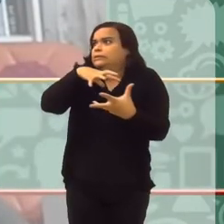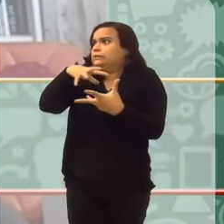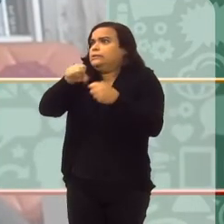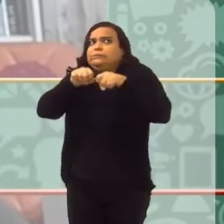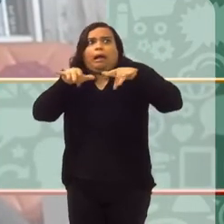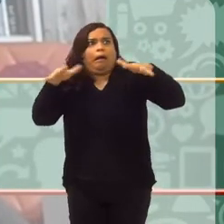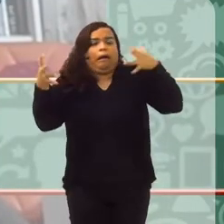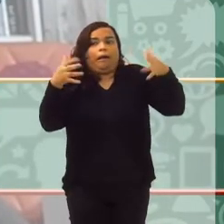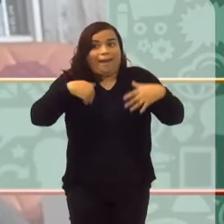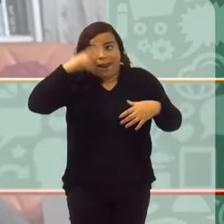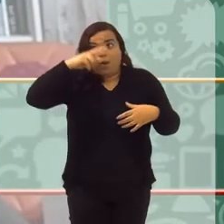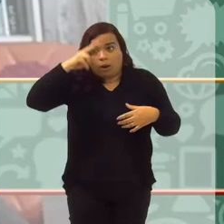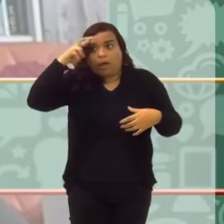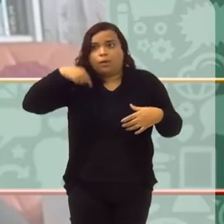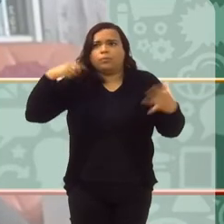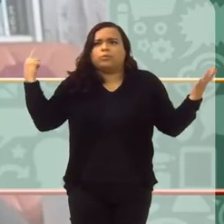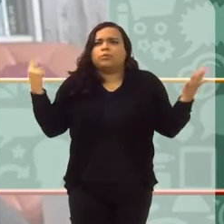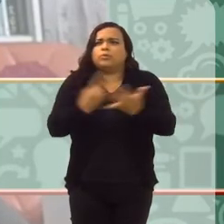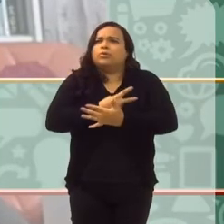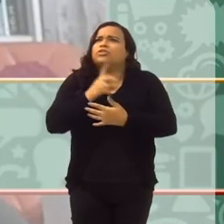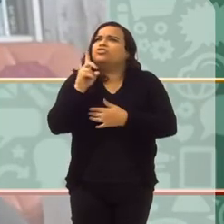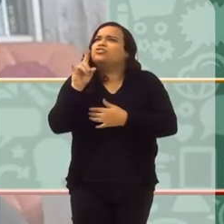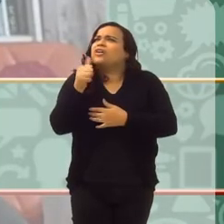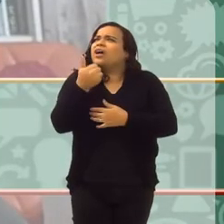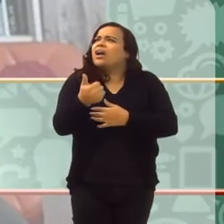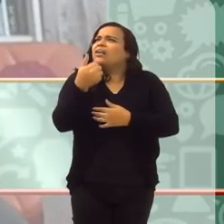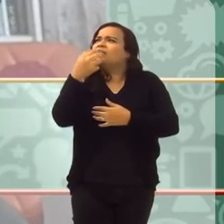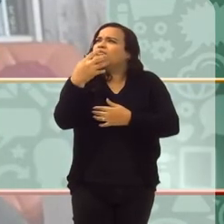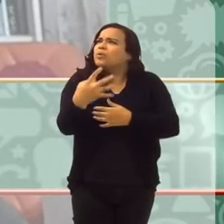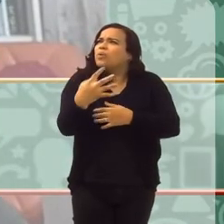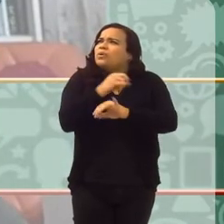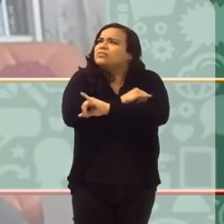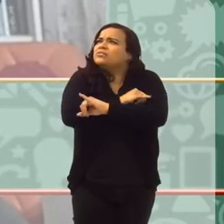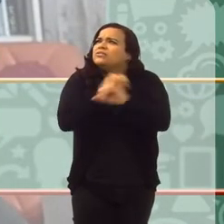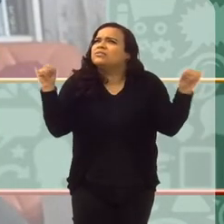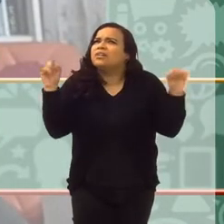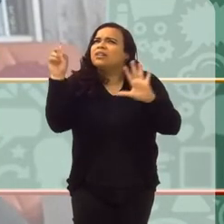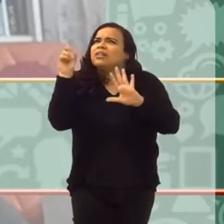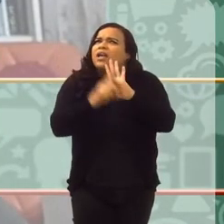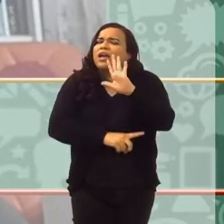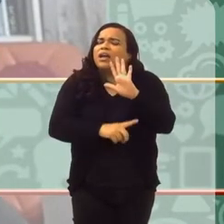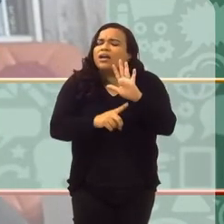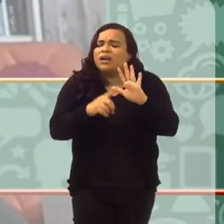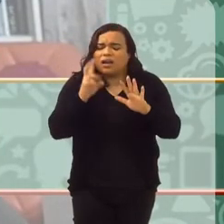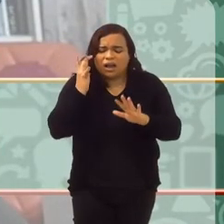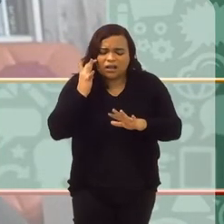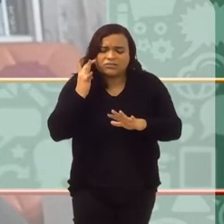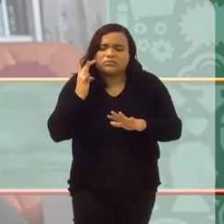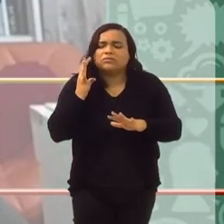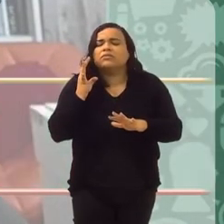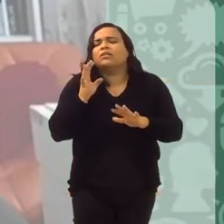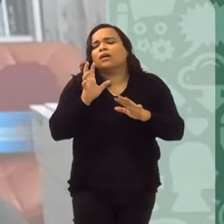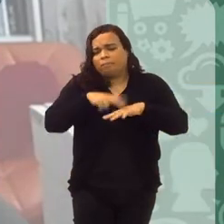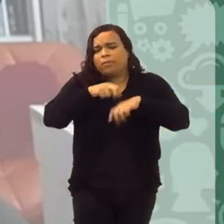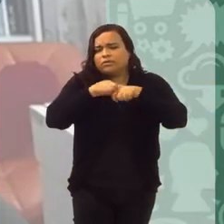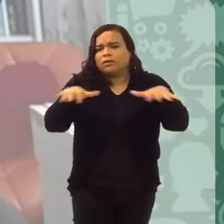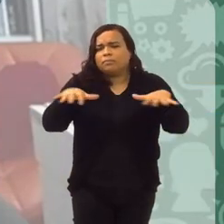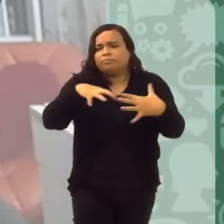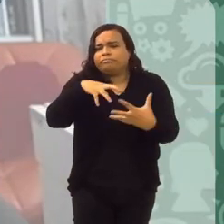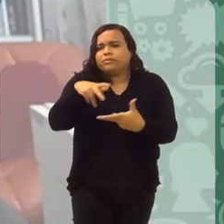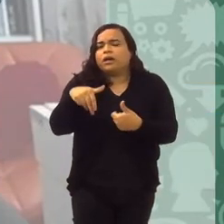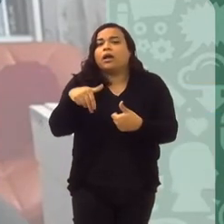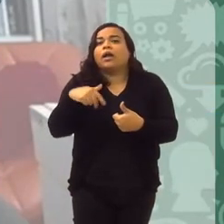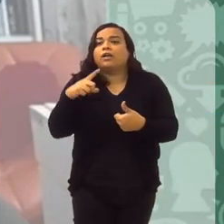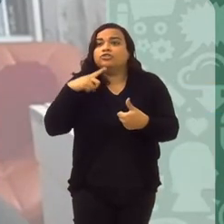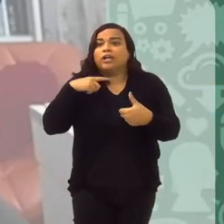eu tive, quando eu tive aqui no Rio, né, foi dia 14 que anunciaram e tal. E aí